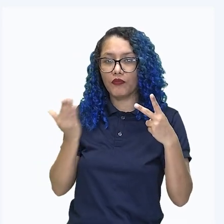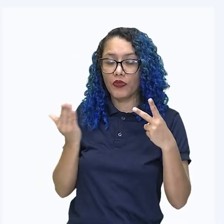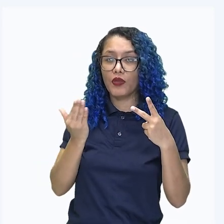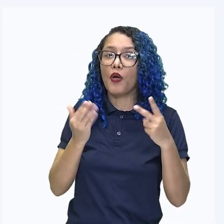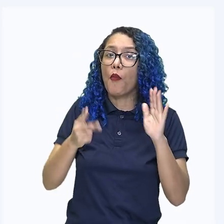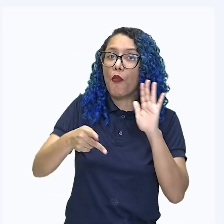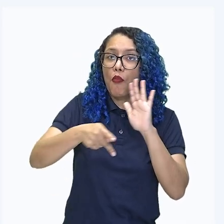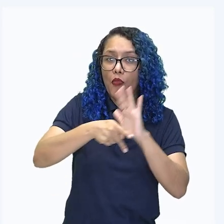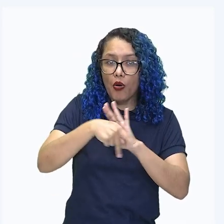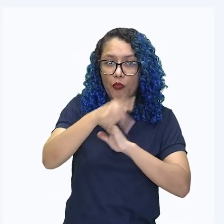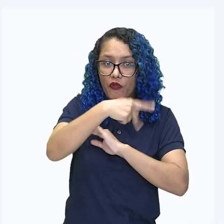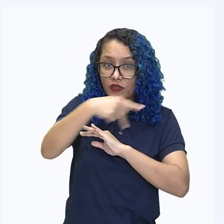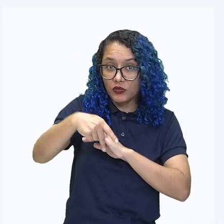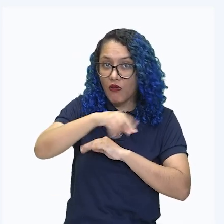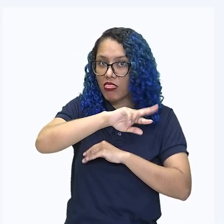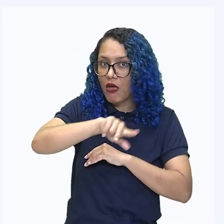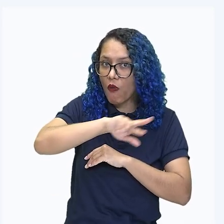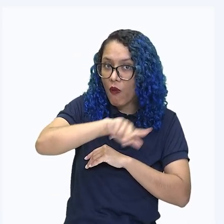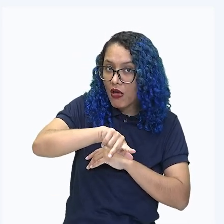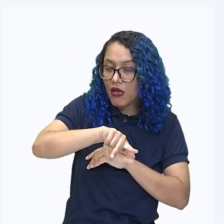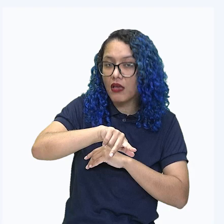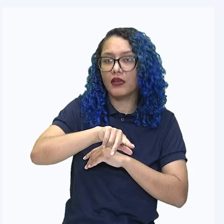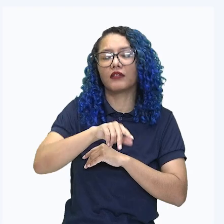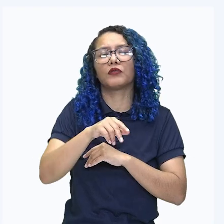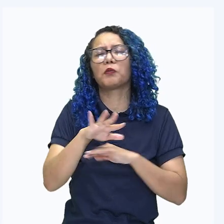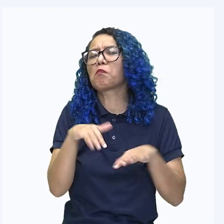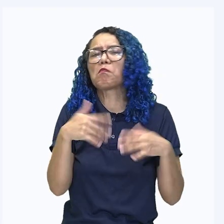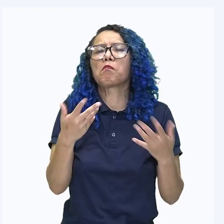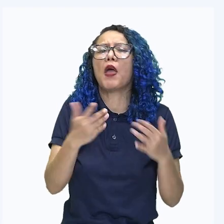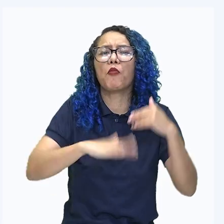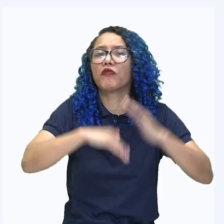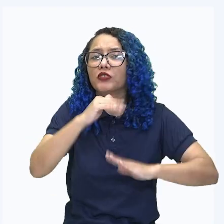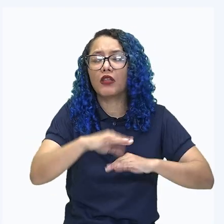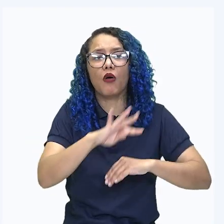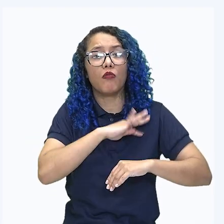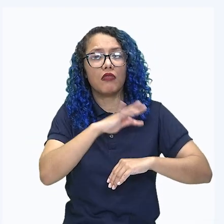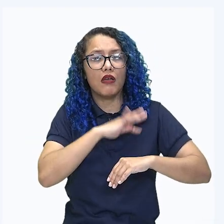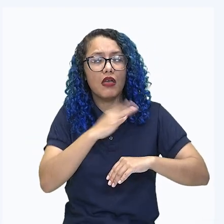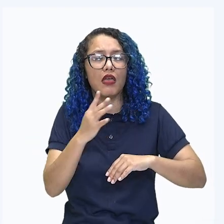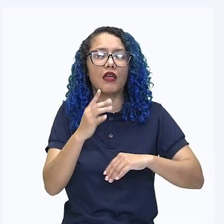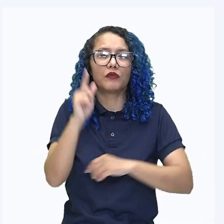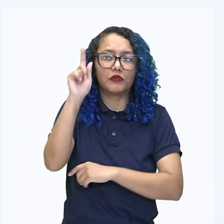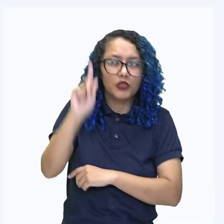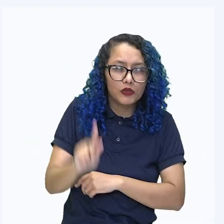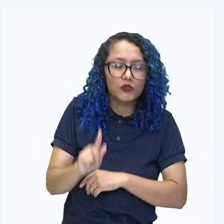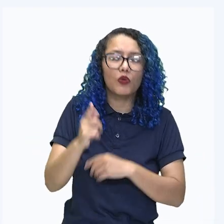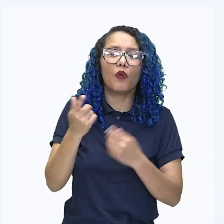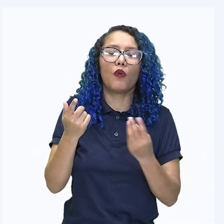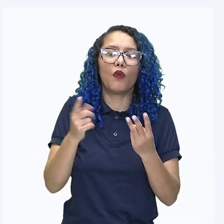educacam.am.gov para os não docentes, né? Esses não docentes são os técnicos, gestores,